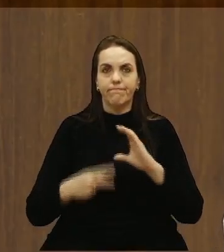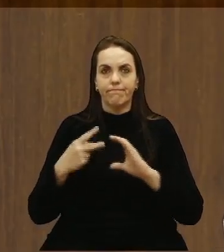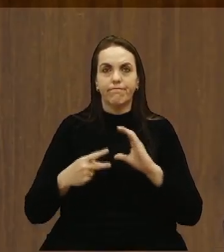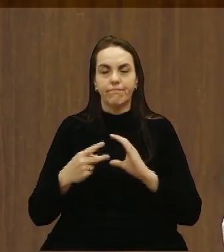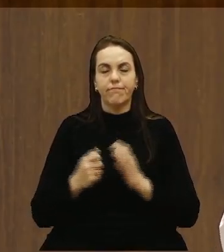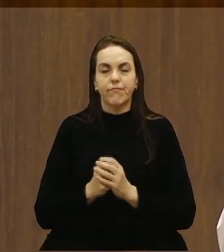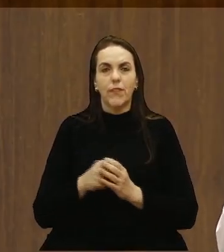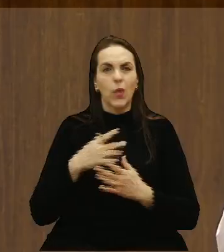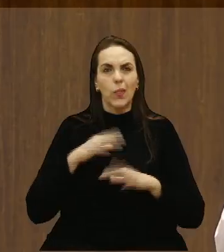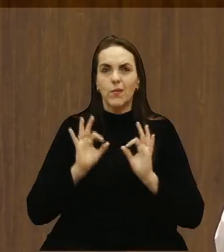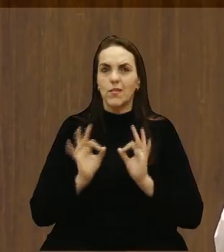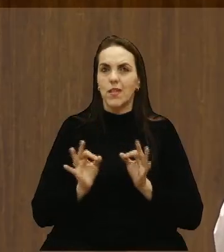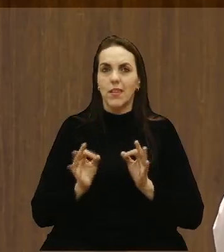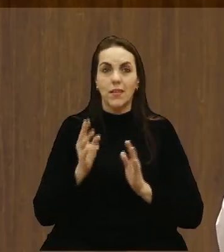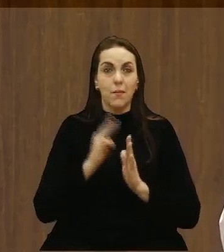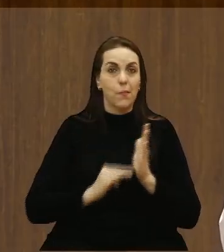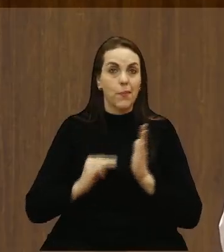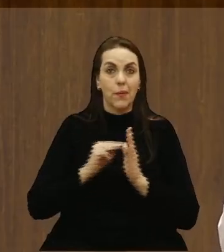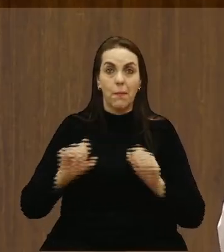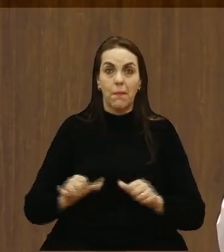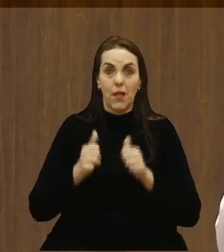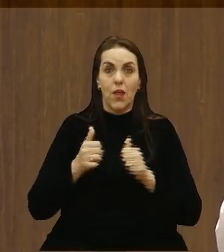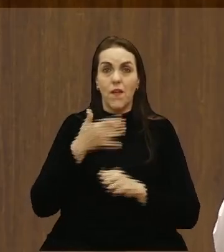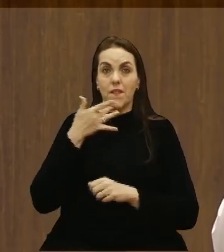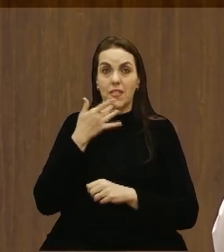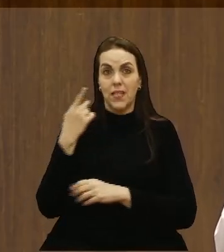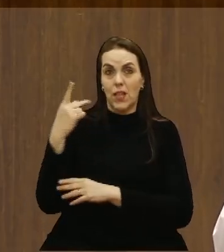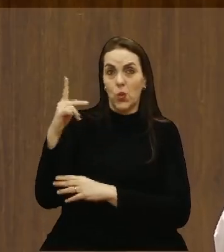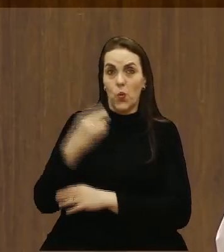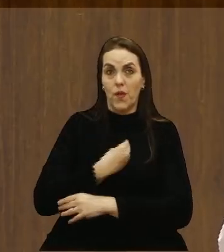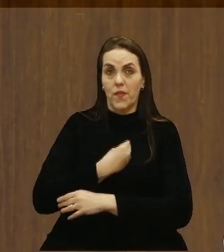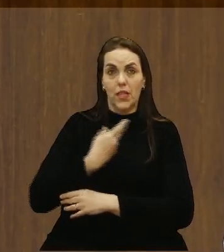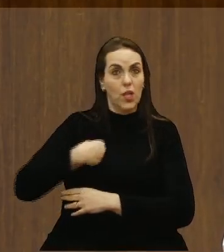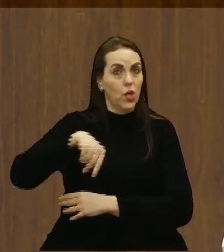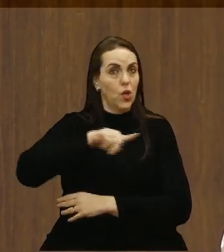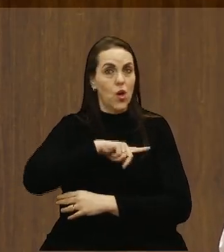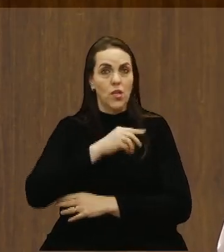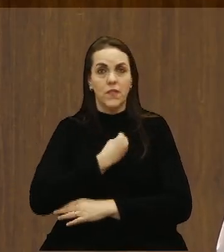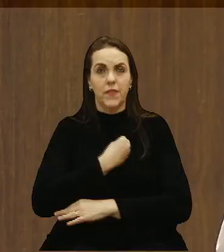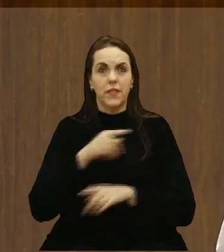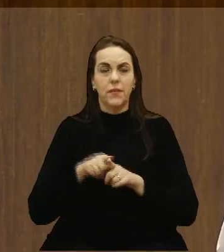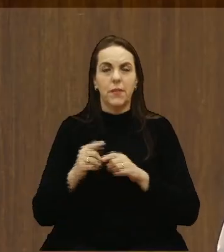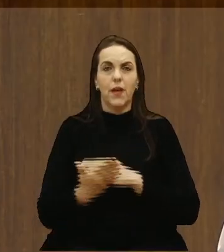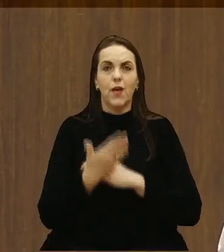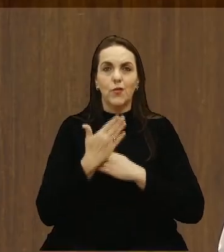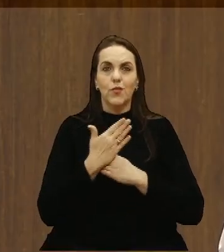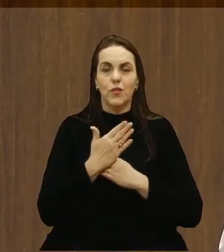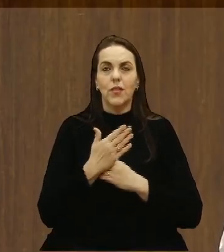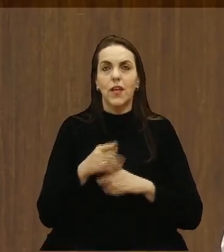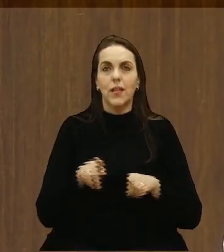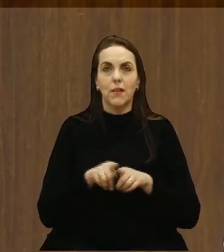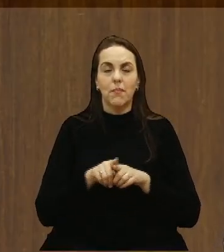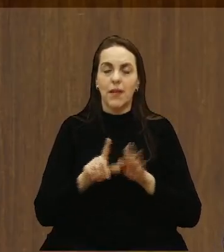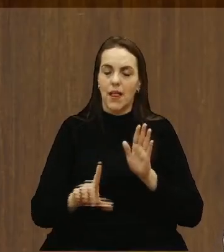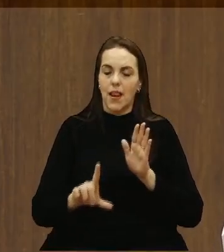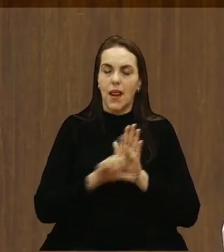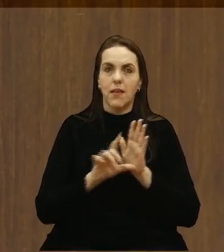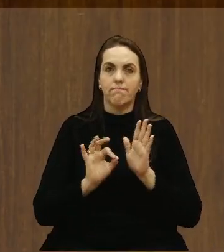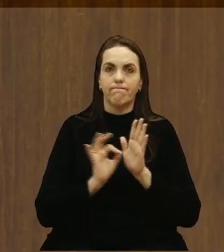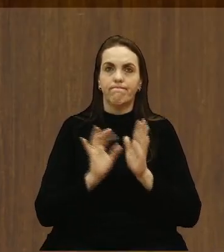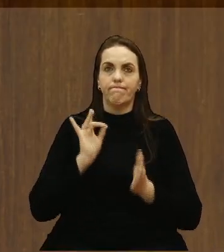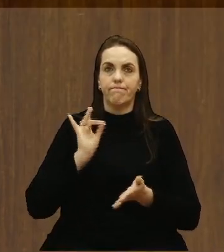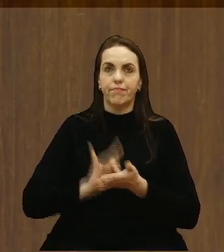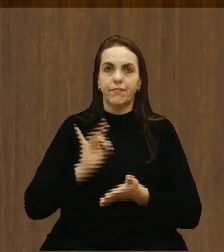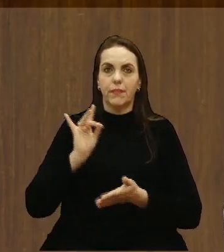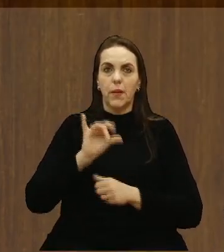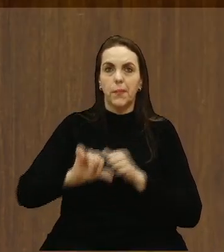certeza que o melhor modelo vai facilitar a vida do senhor, vai facilitar a nossa vida e vai nos auxiliar em fazer leis que efetivamente